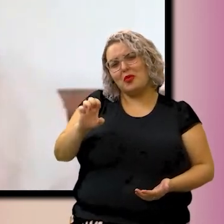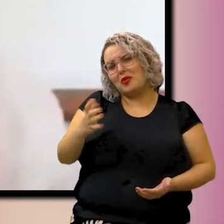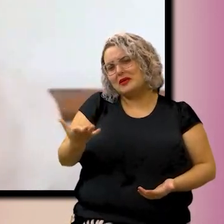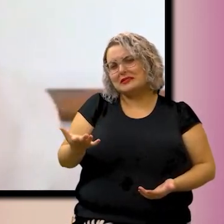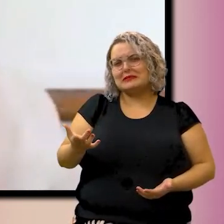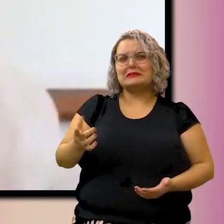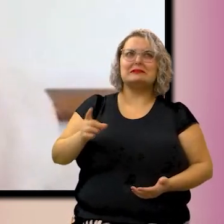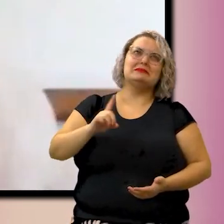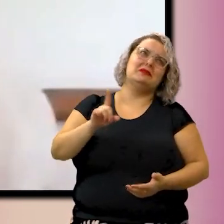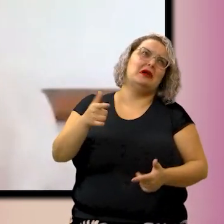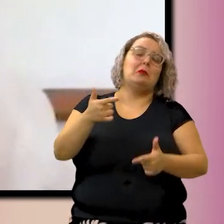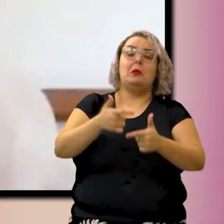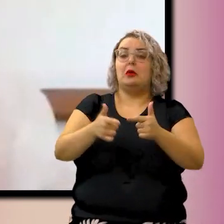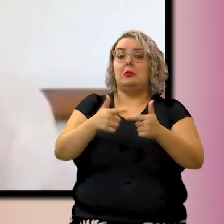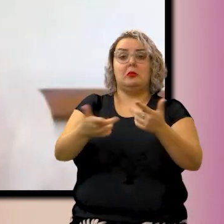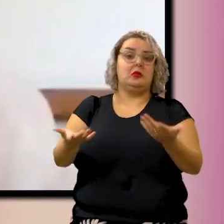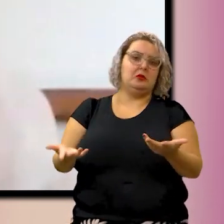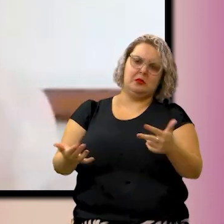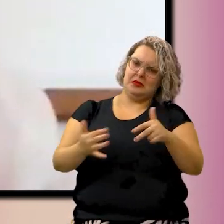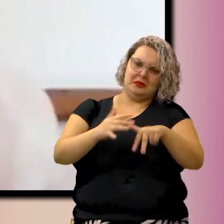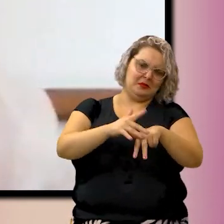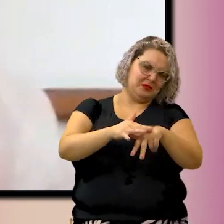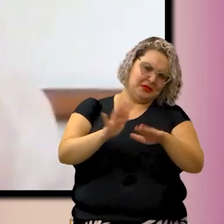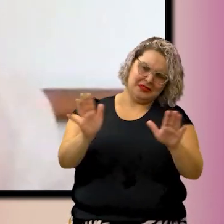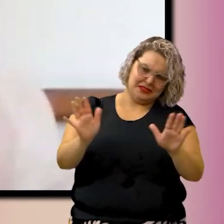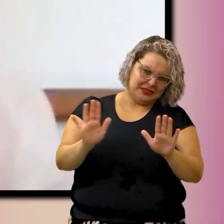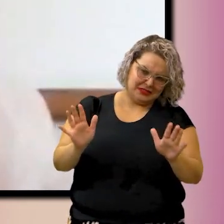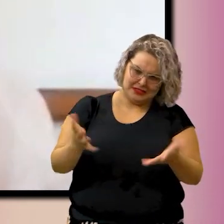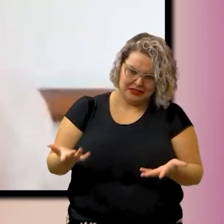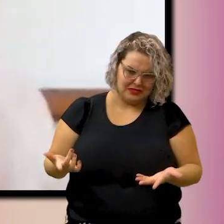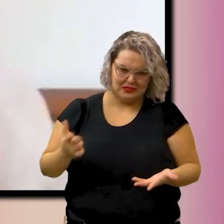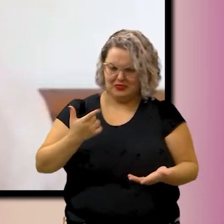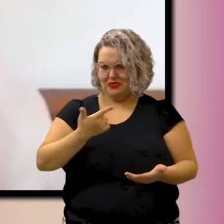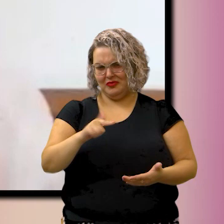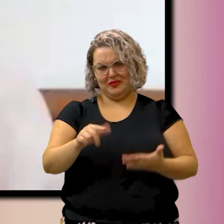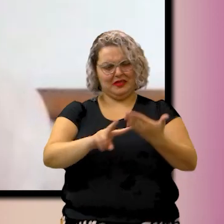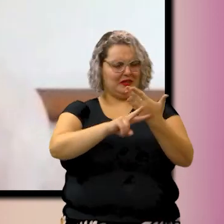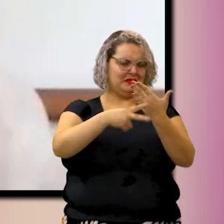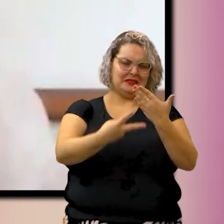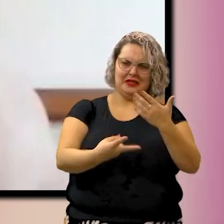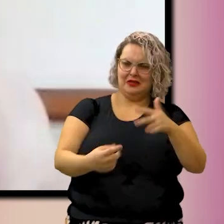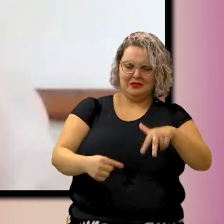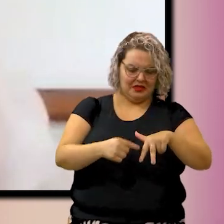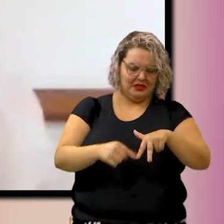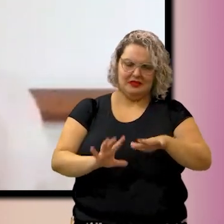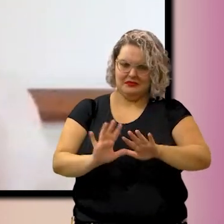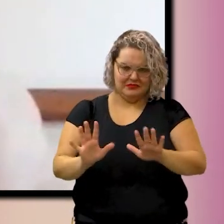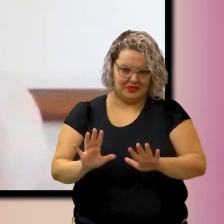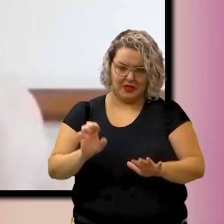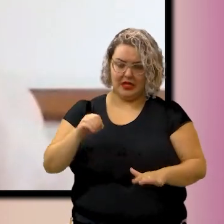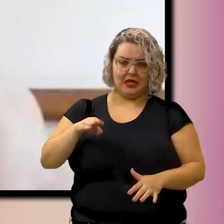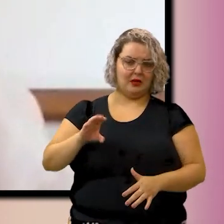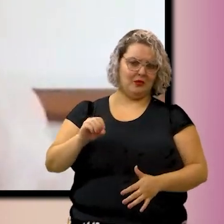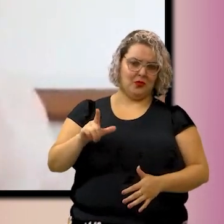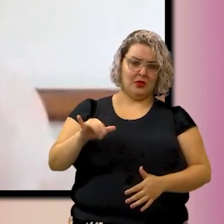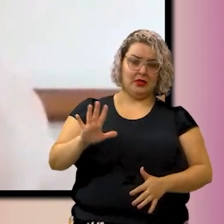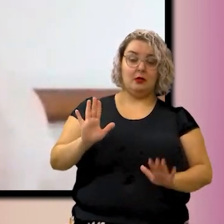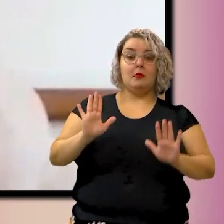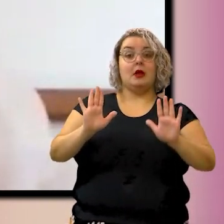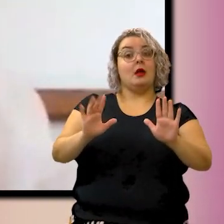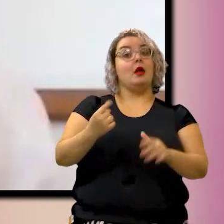trombose benigna, que provavelmente não vai dar dor de cabeça para o paciente, ele não vai ter sequela na perna e nem embolia